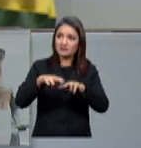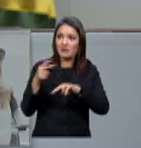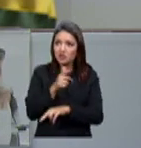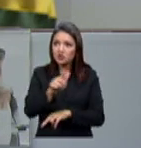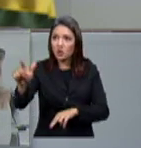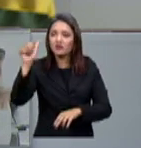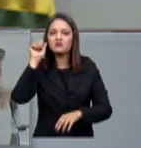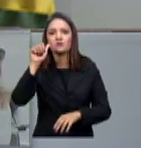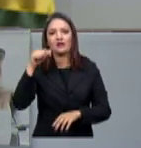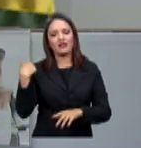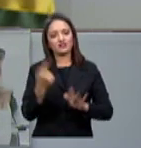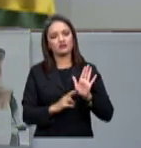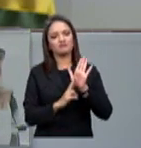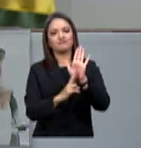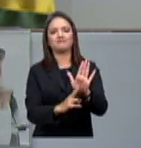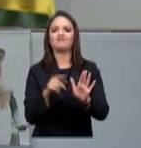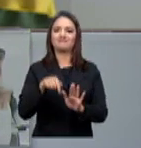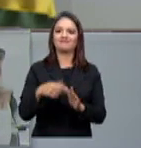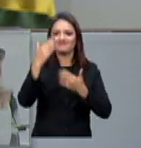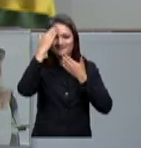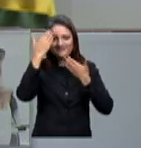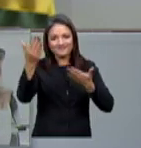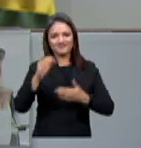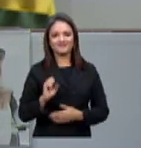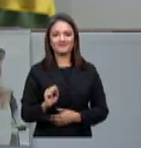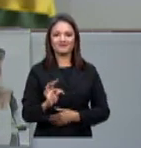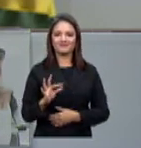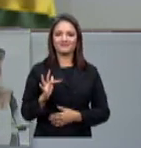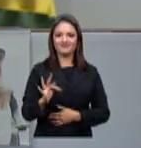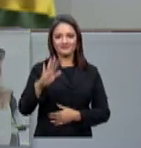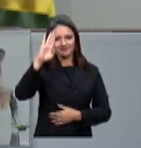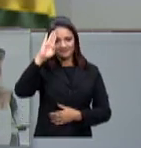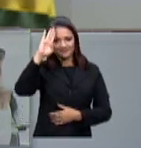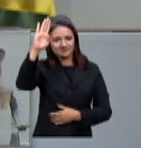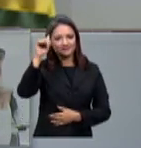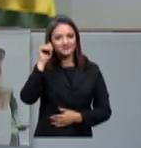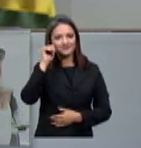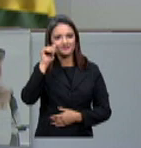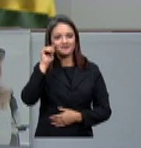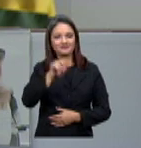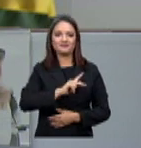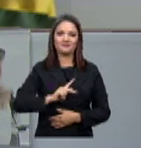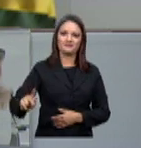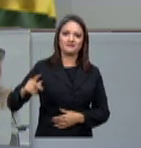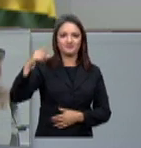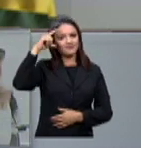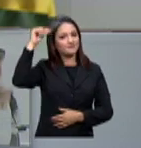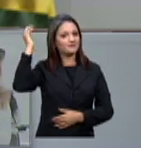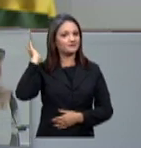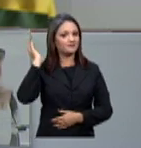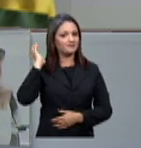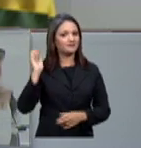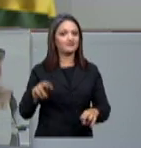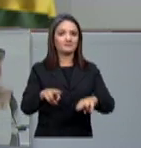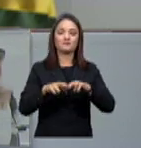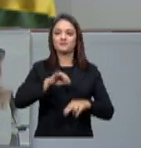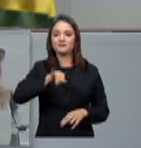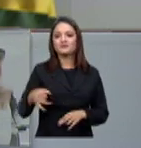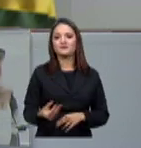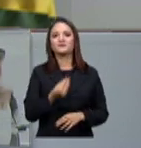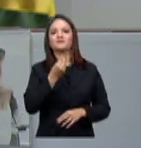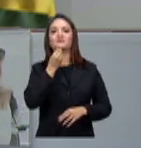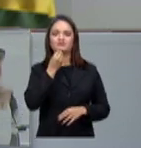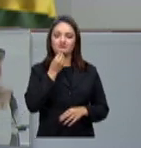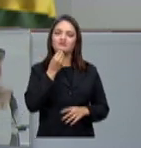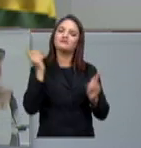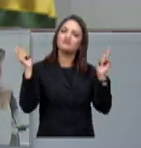nós estamos aqui e eu agradeço Supremo e principalmente a presidente Rosa freebie por esta oportunidade para que a gente